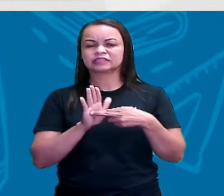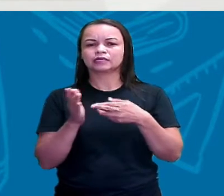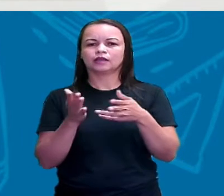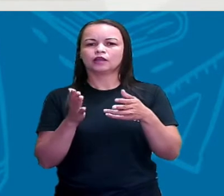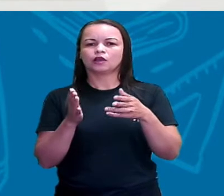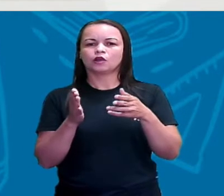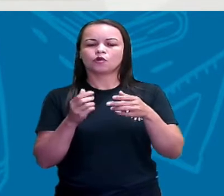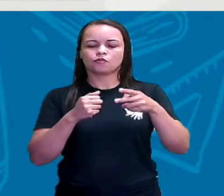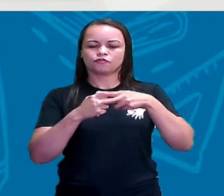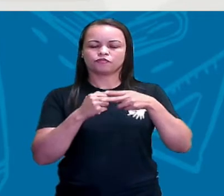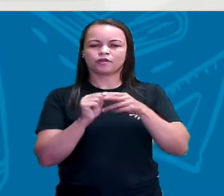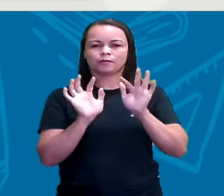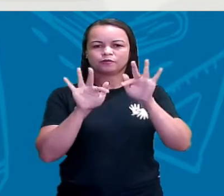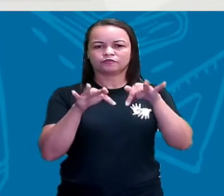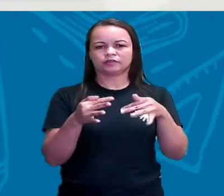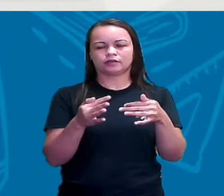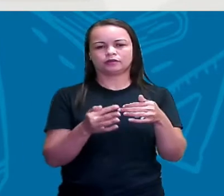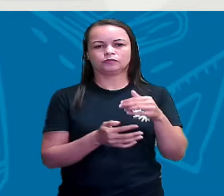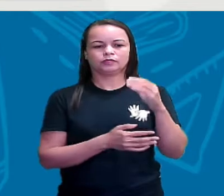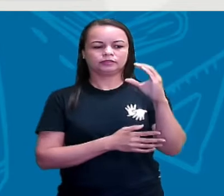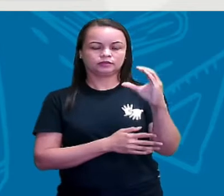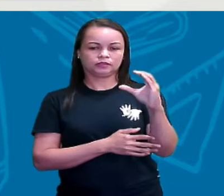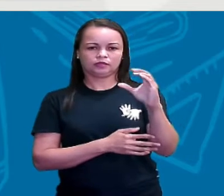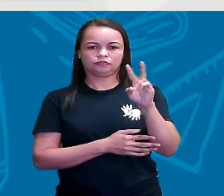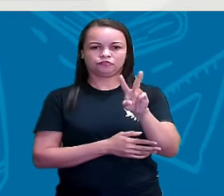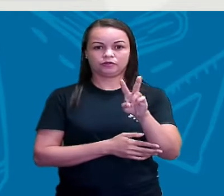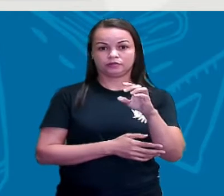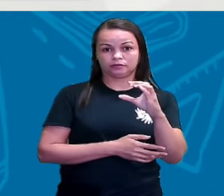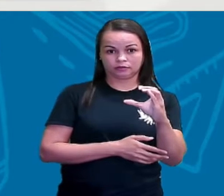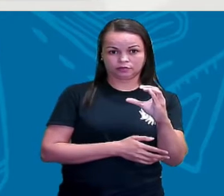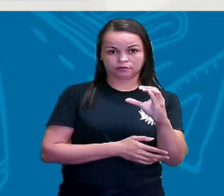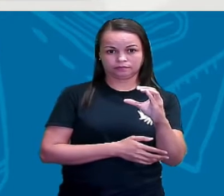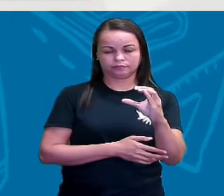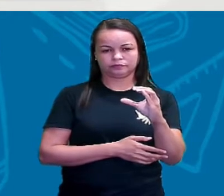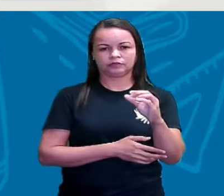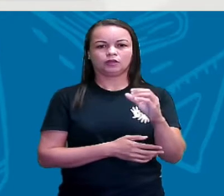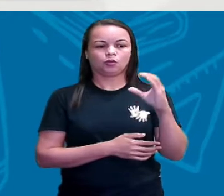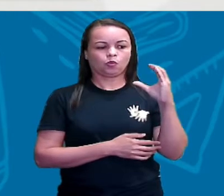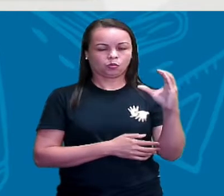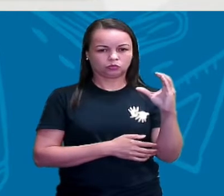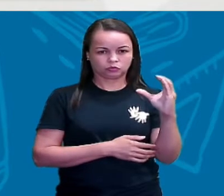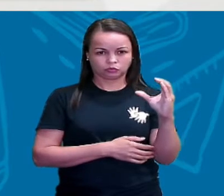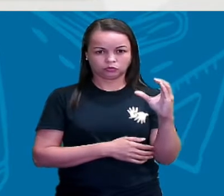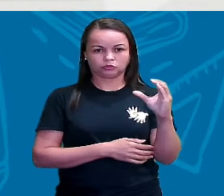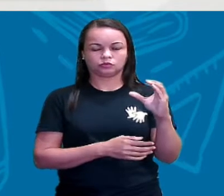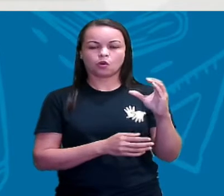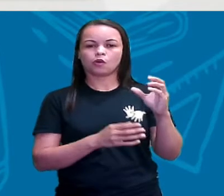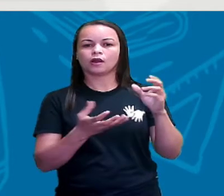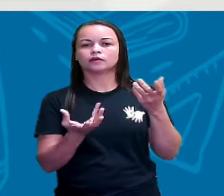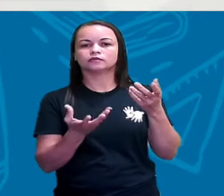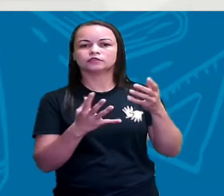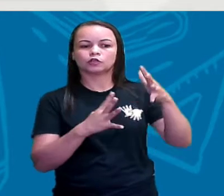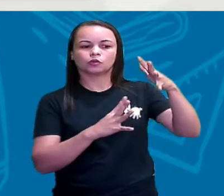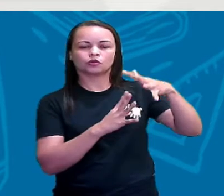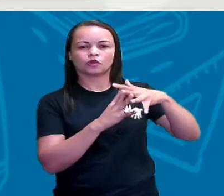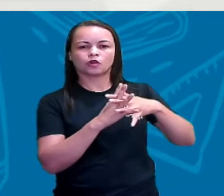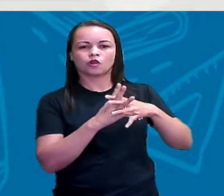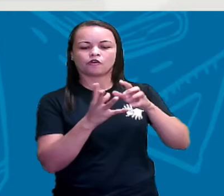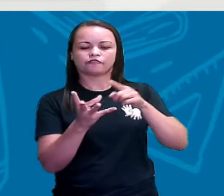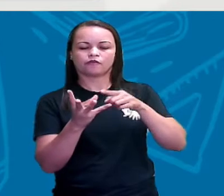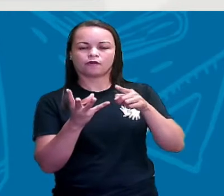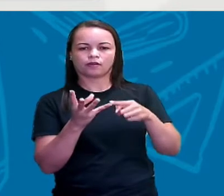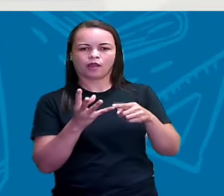terminados em CVC, ou seja, consoante, vogal e consoante. O que que a gente faz com ele, gente? A gente tem